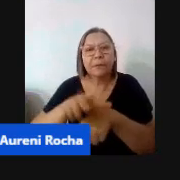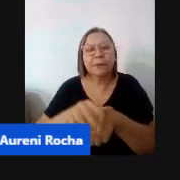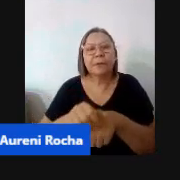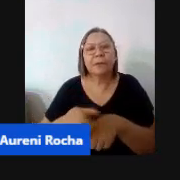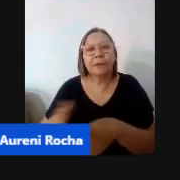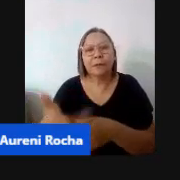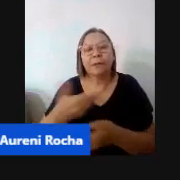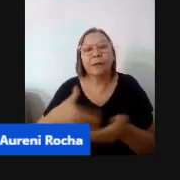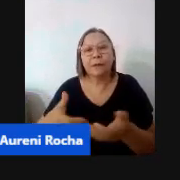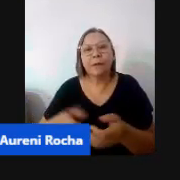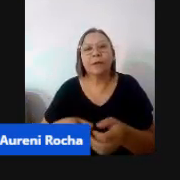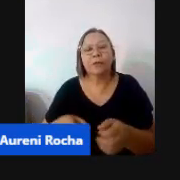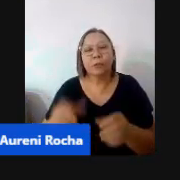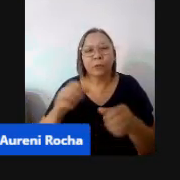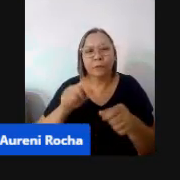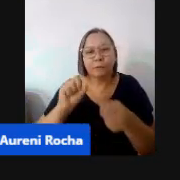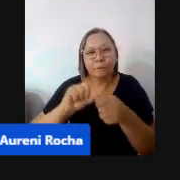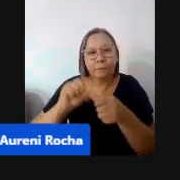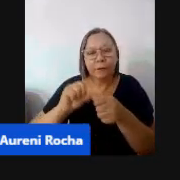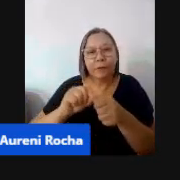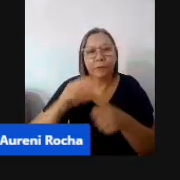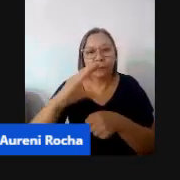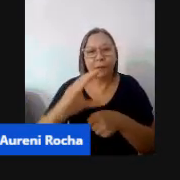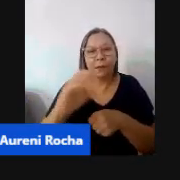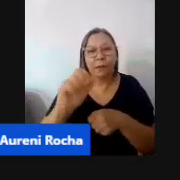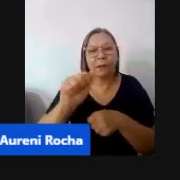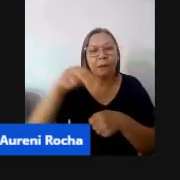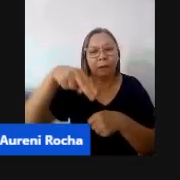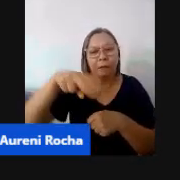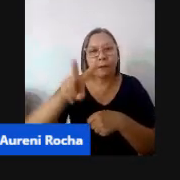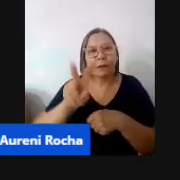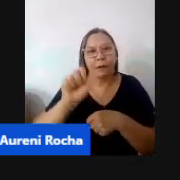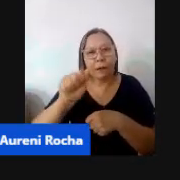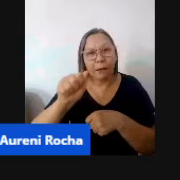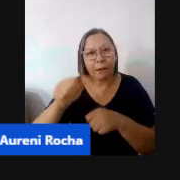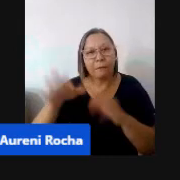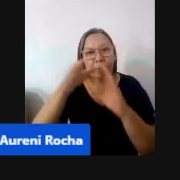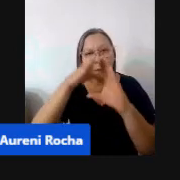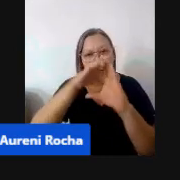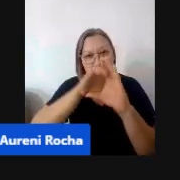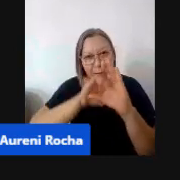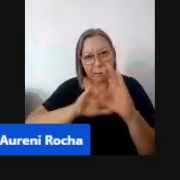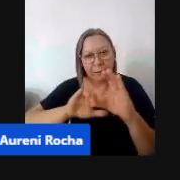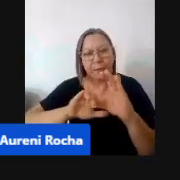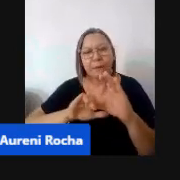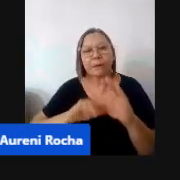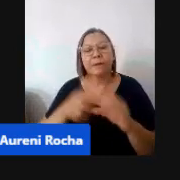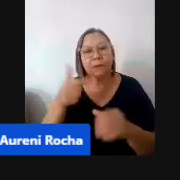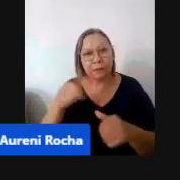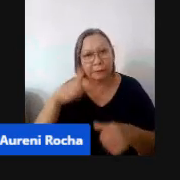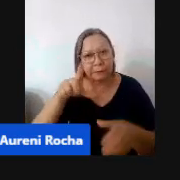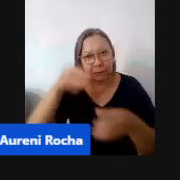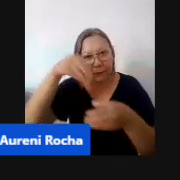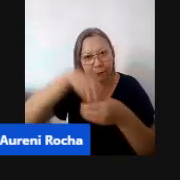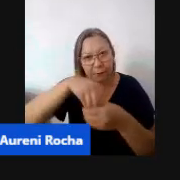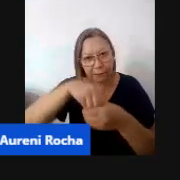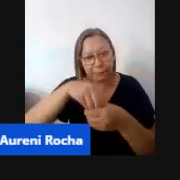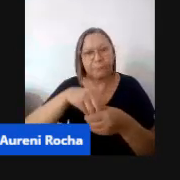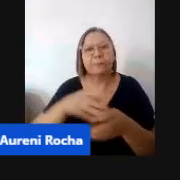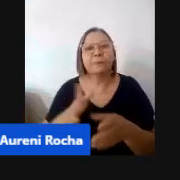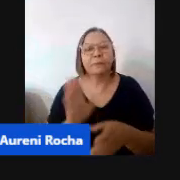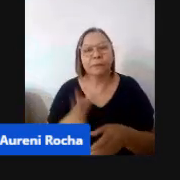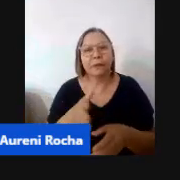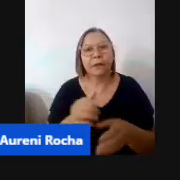próprio Canva. Já eram imagens prontas, que falavam sobre alguns comportamentos nesse período aí